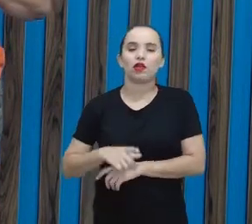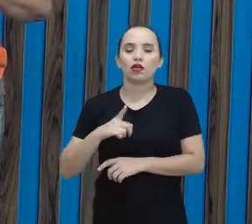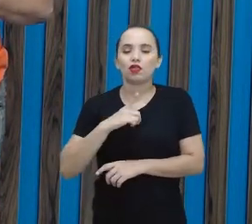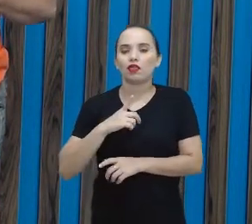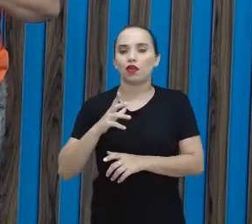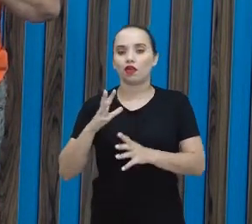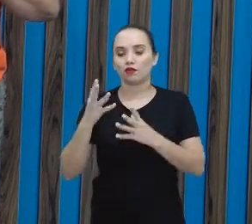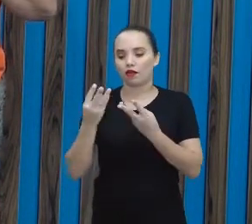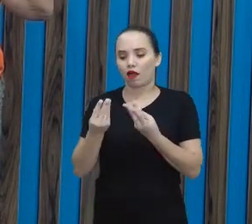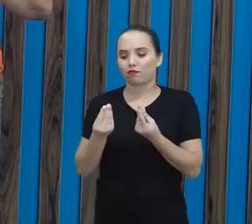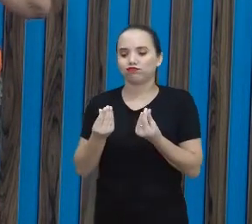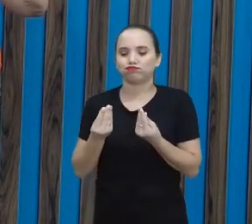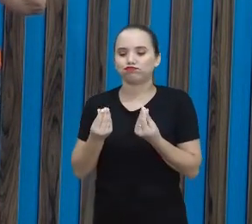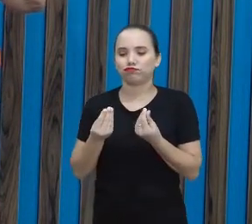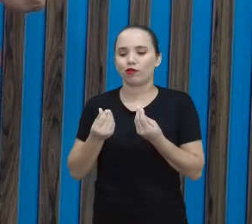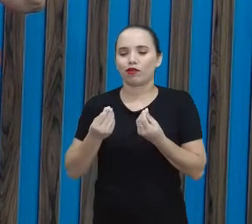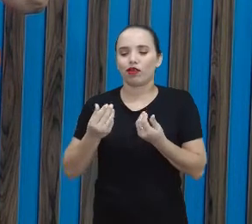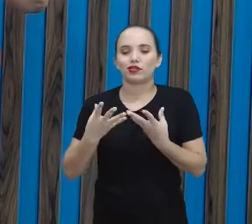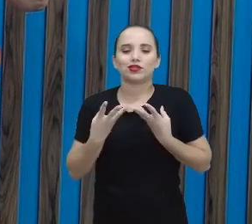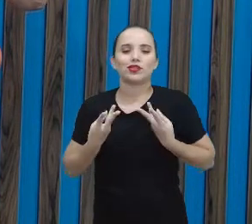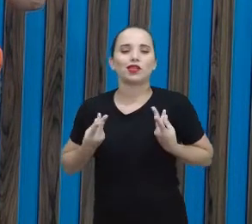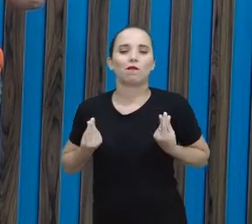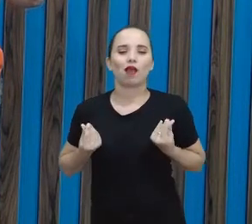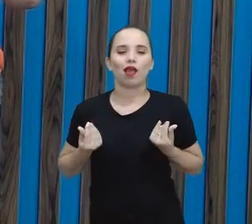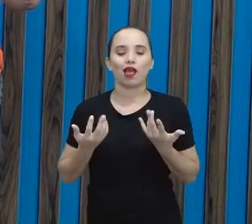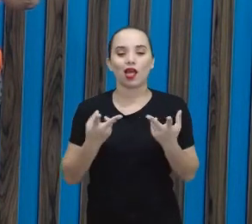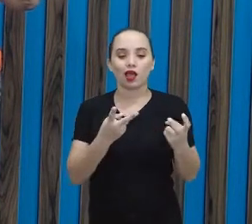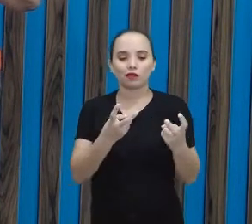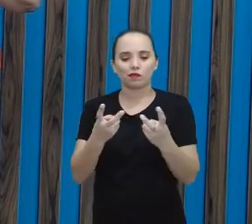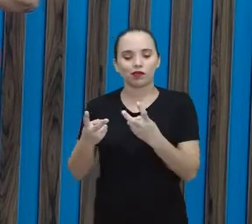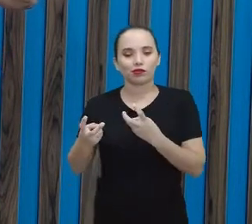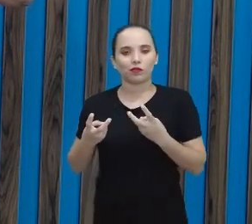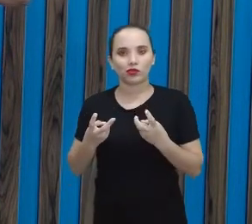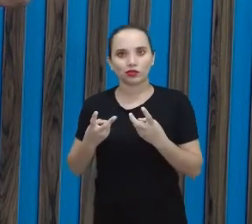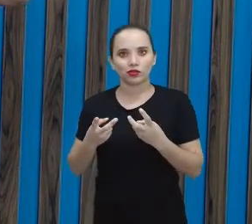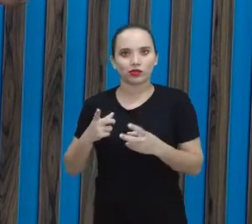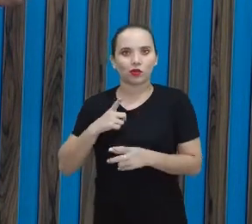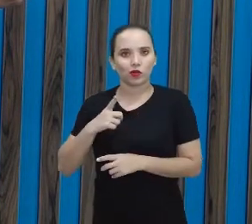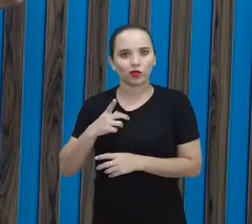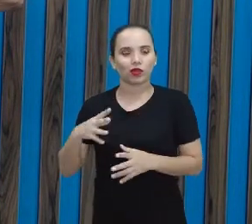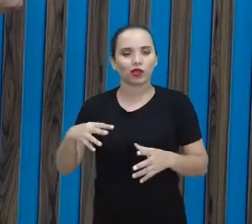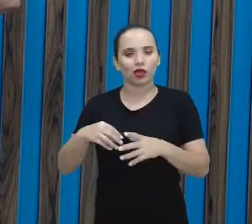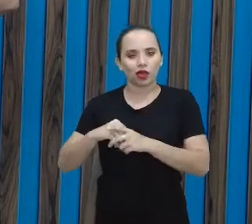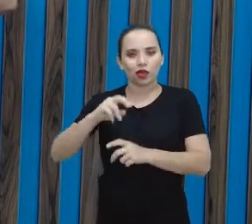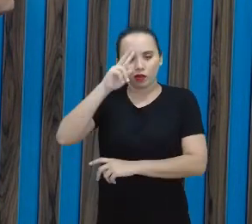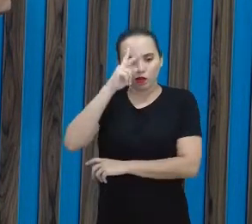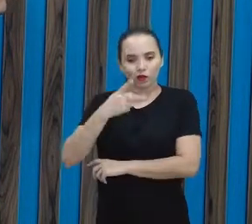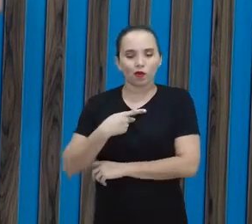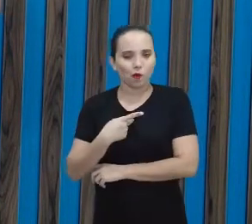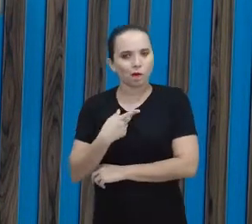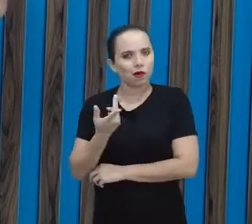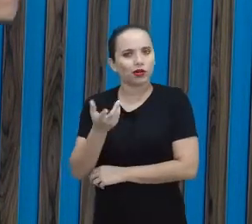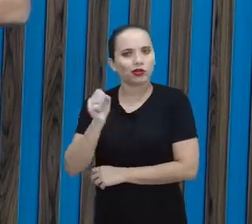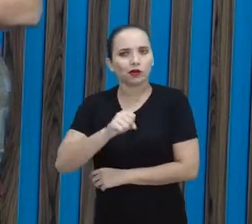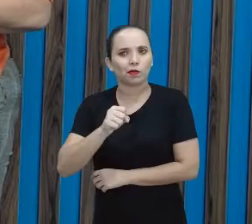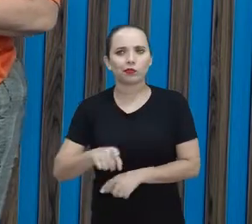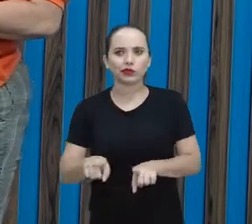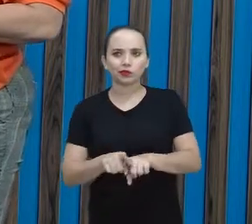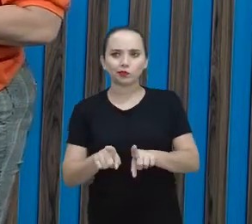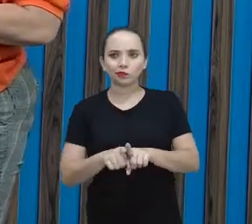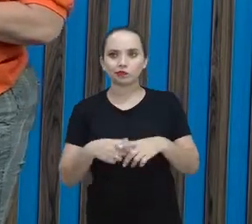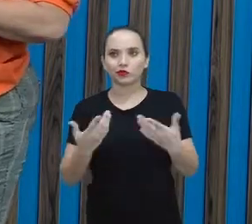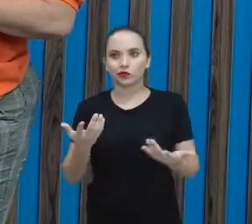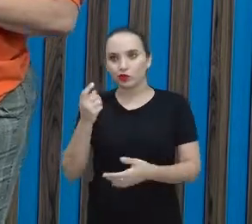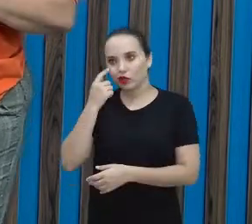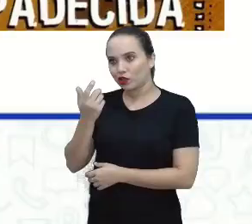capacidade dele de ser sensível, de perceber, né, o elemento humano. Então, aí vocês